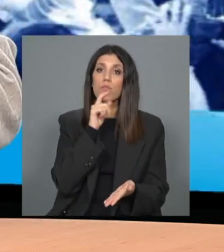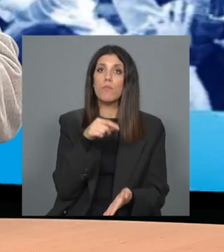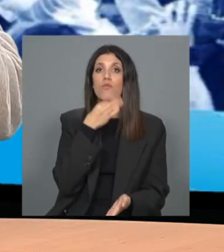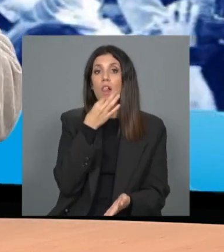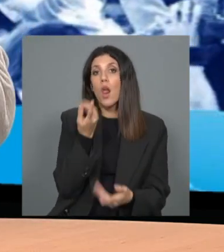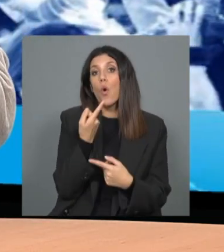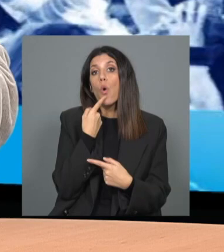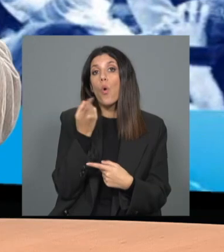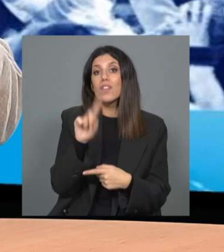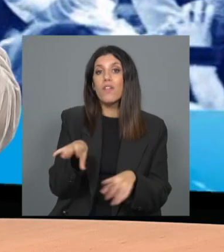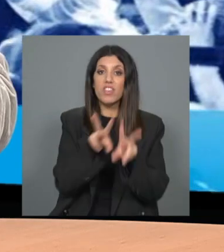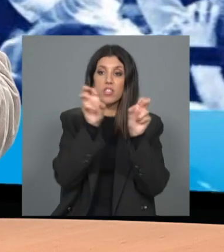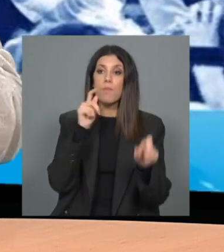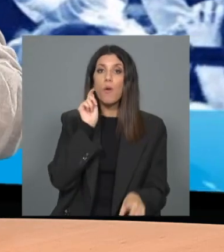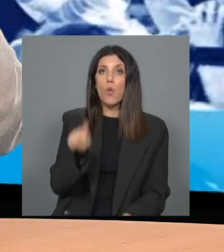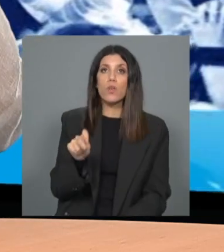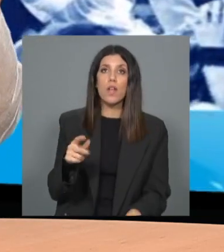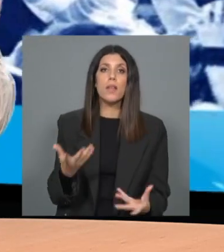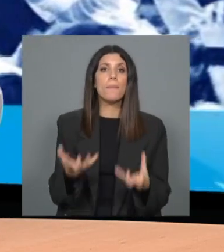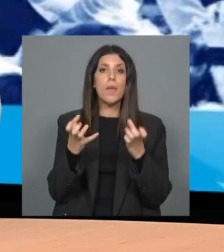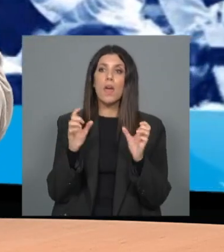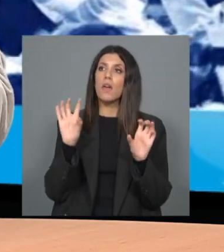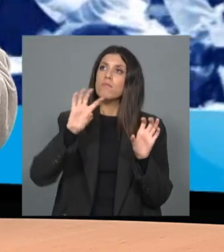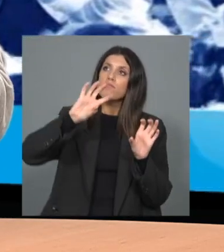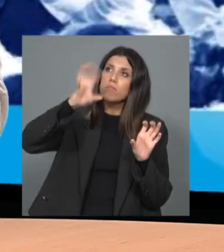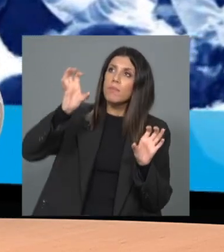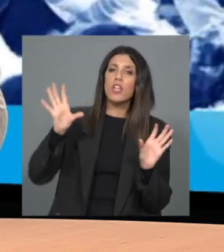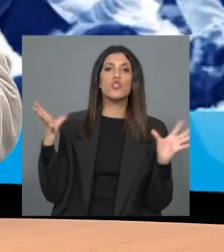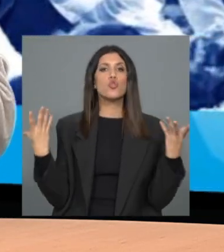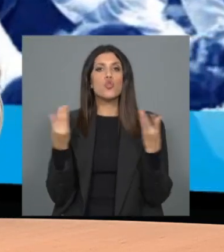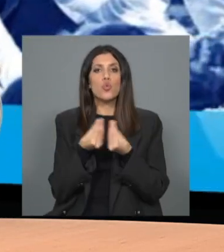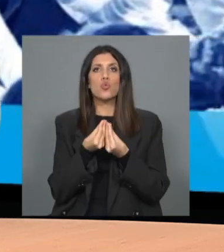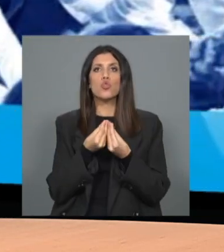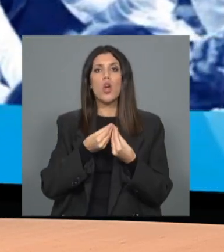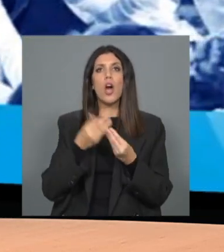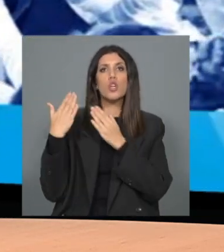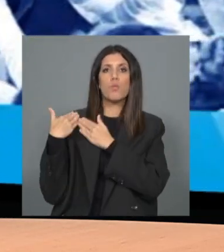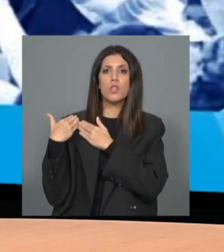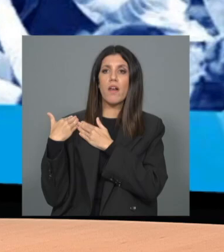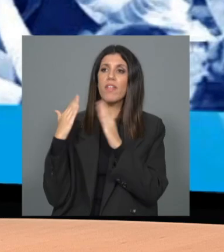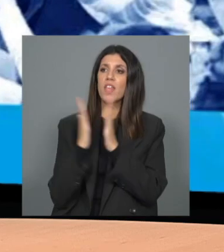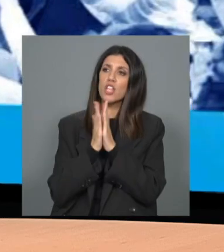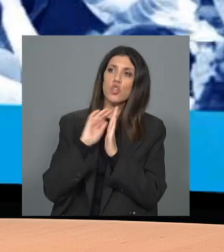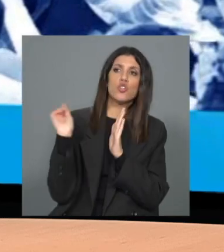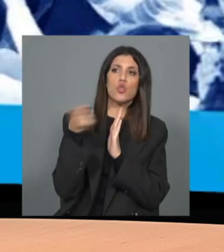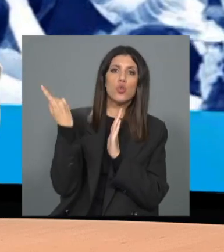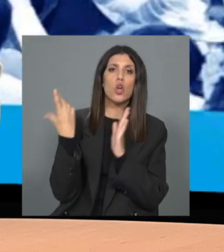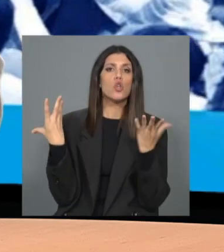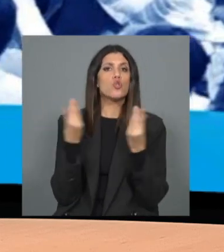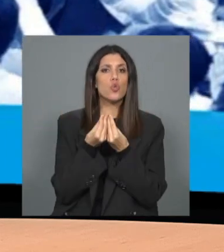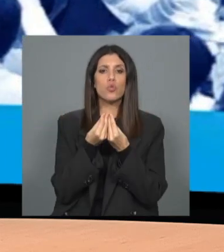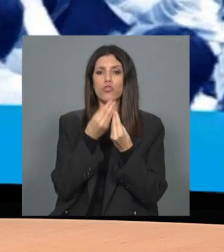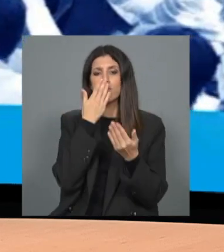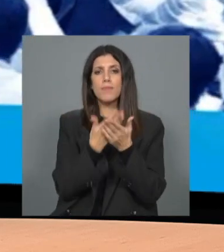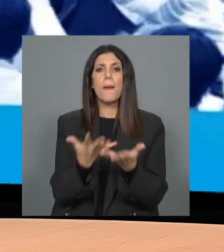Ucrânia, de uma frente comum pela paz, que envolva os vários responsáveis das várias religiões, que efetivamente possa fazer a diferença, porque